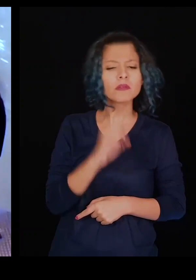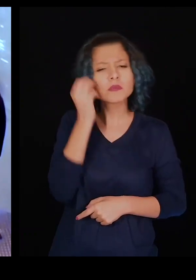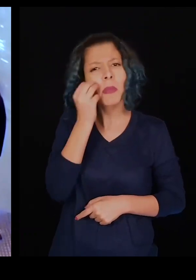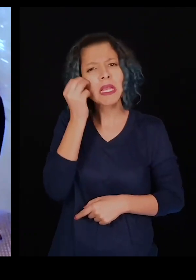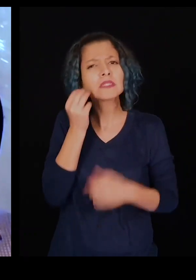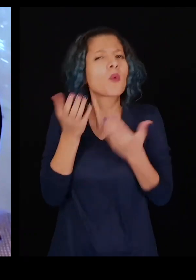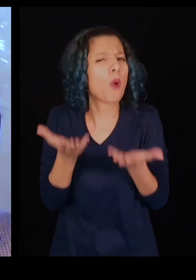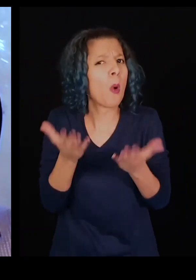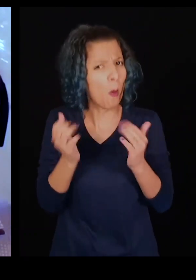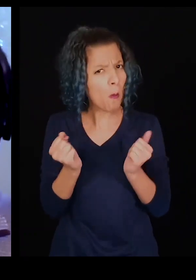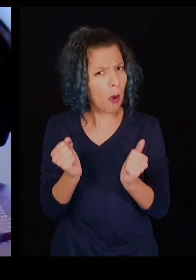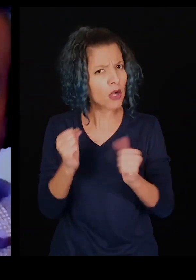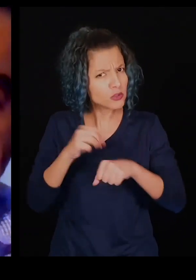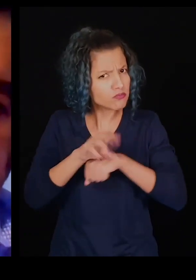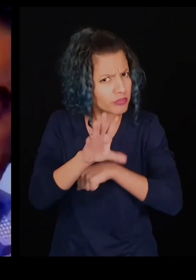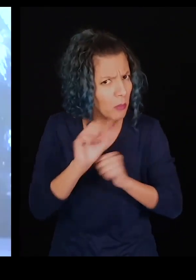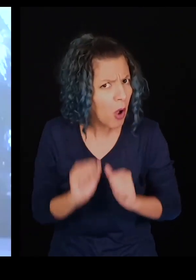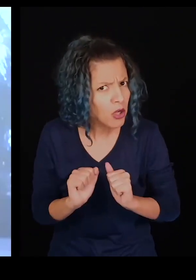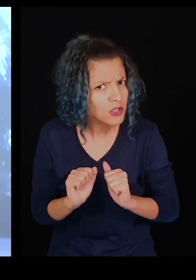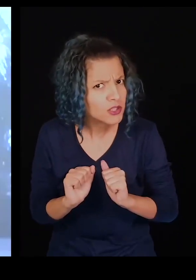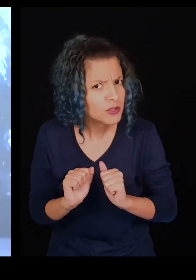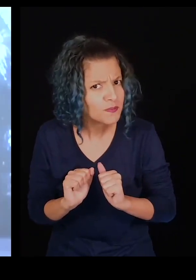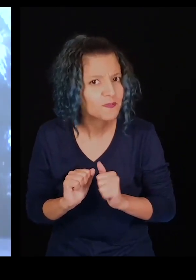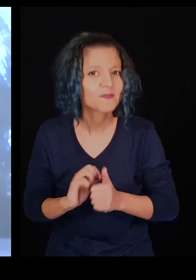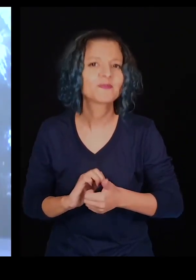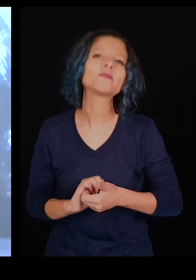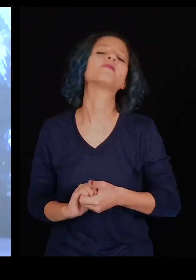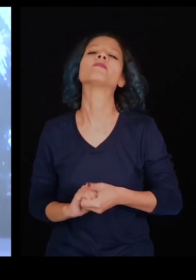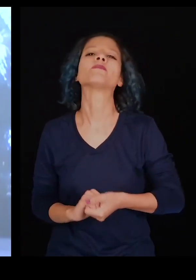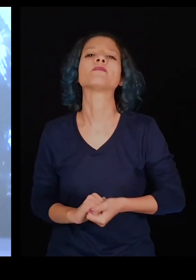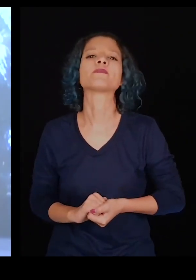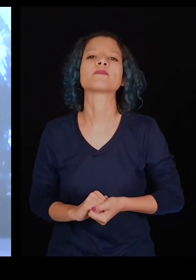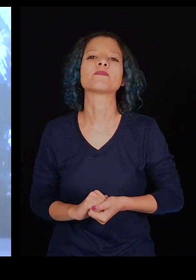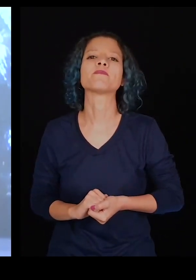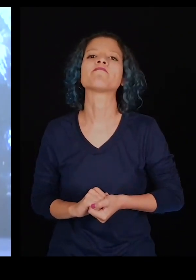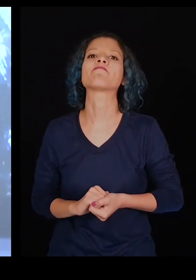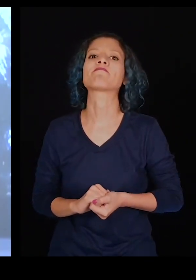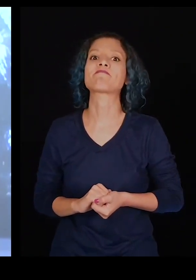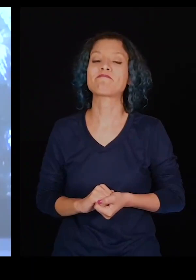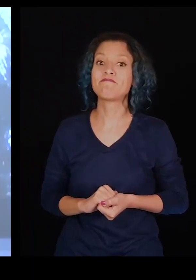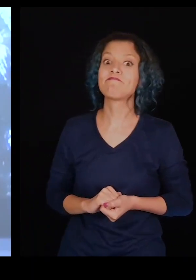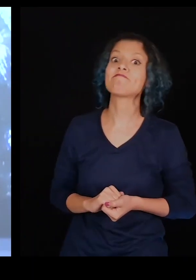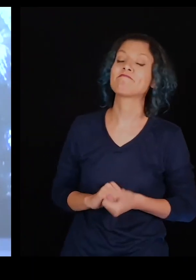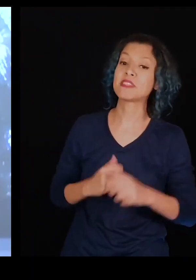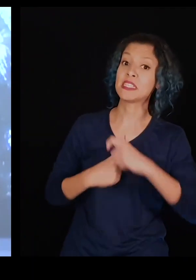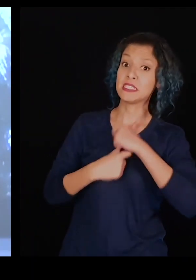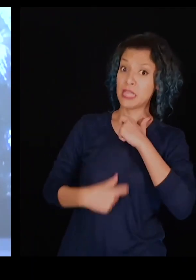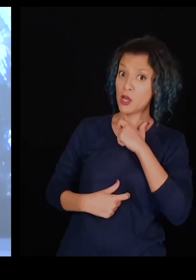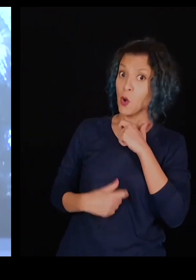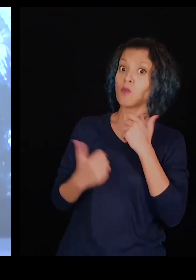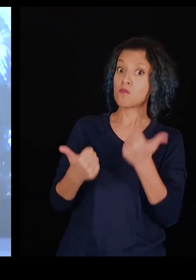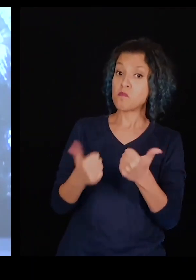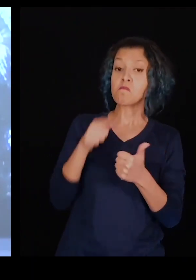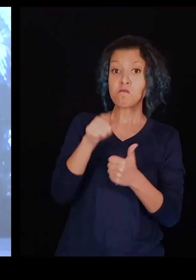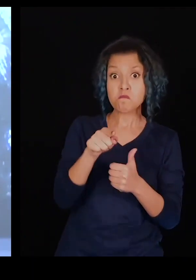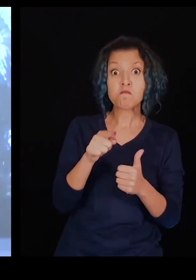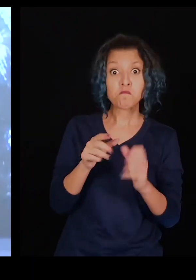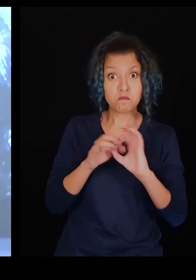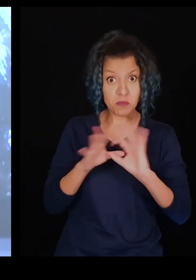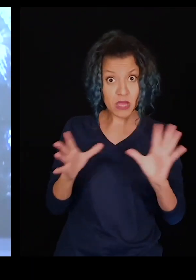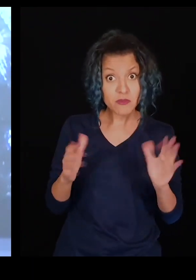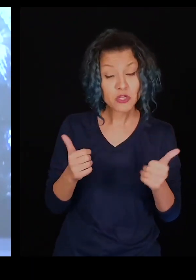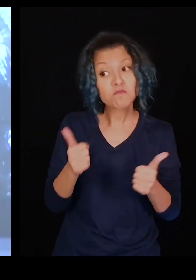Bom, Saron, se você me permitir, eu acho que é uma pergunta interessante, porque cada vez mais eu